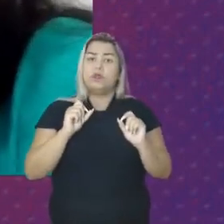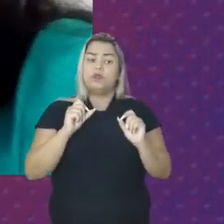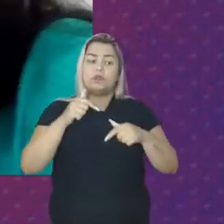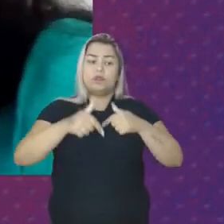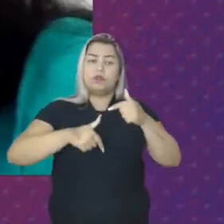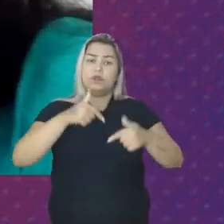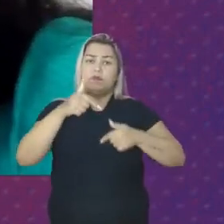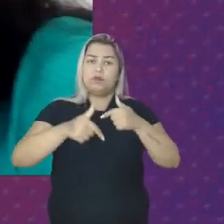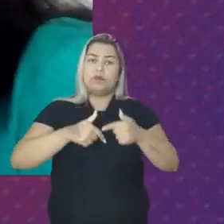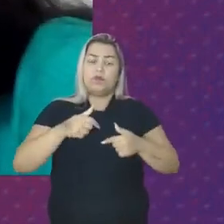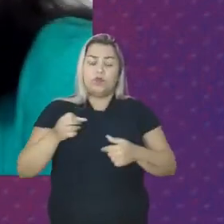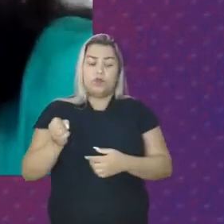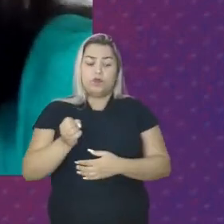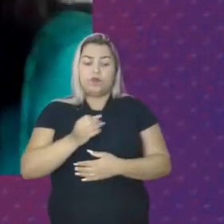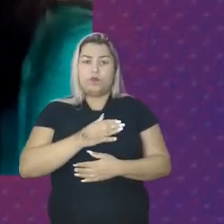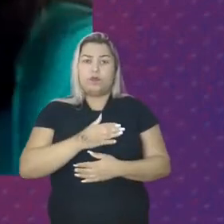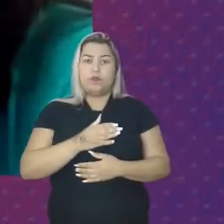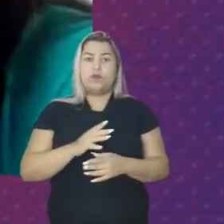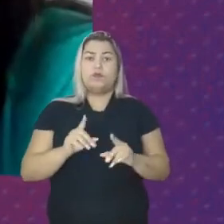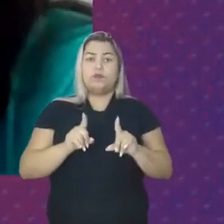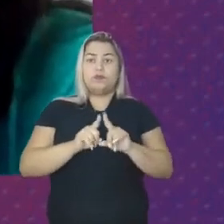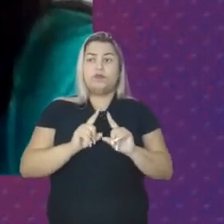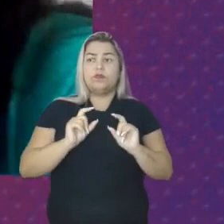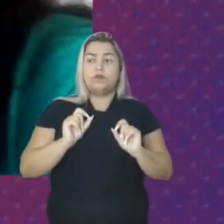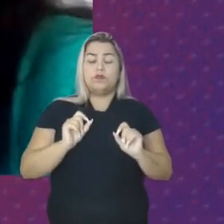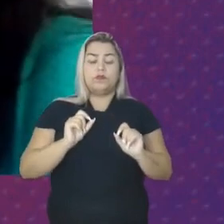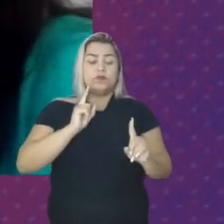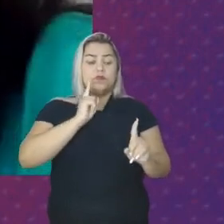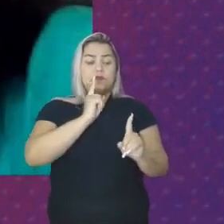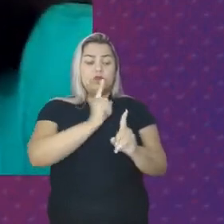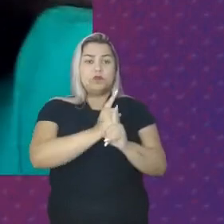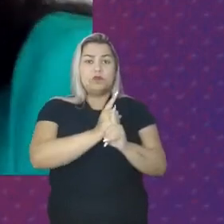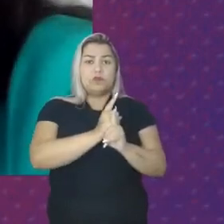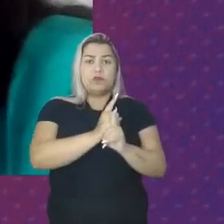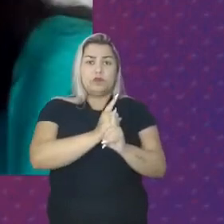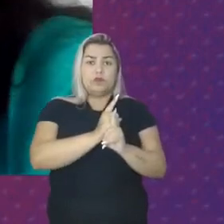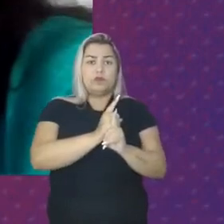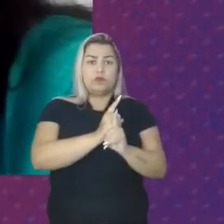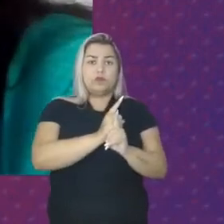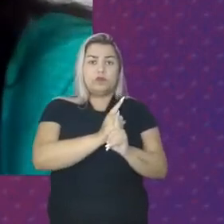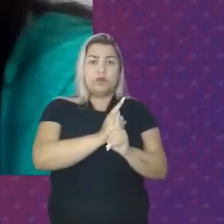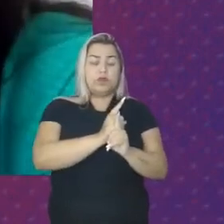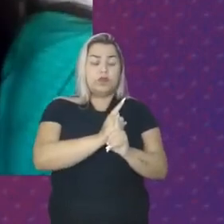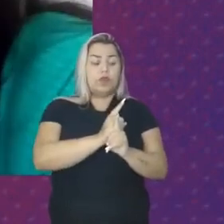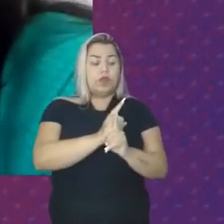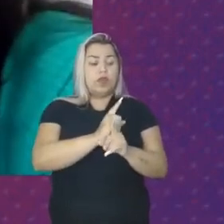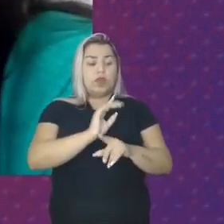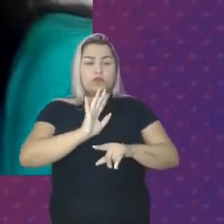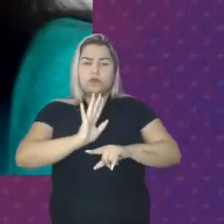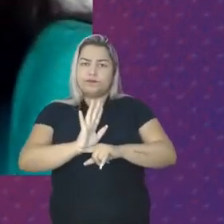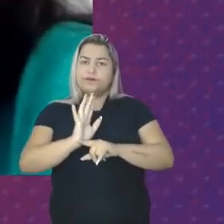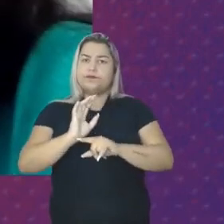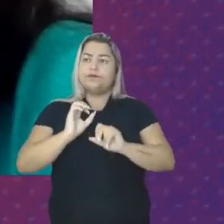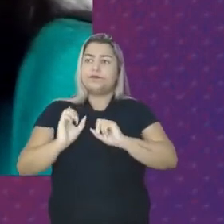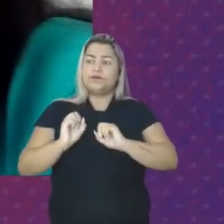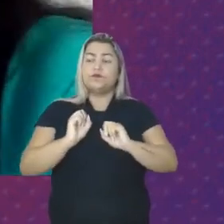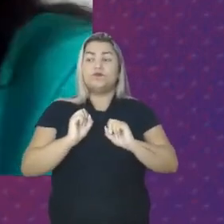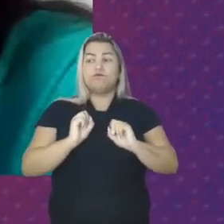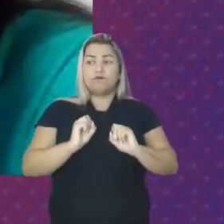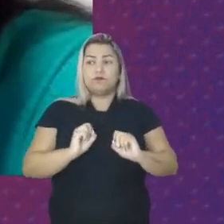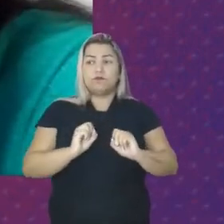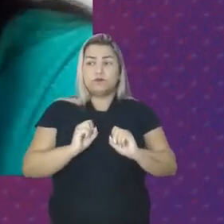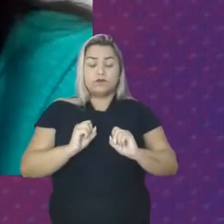trabalhando uma nova licitação. Mas o que é que nós identificamos, né? O atendimento ele passou a ser realizado de